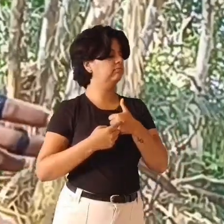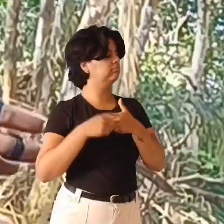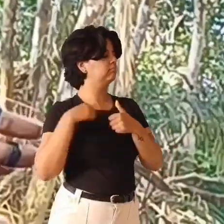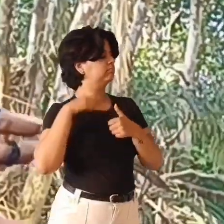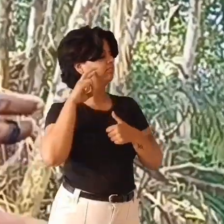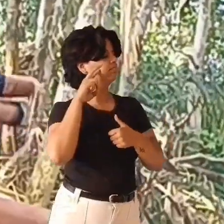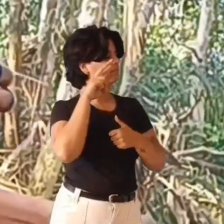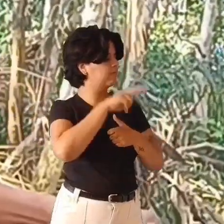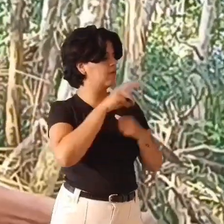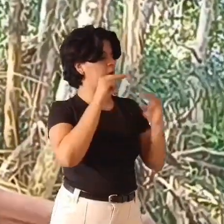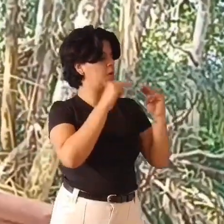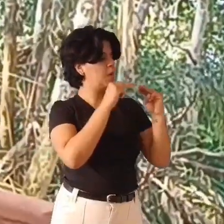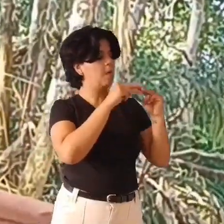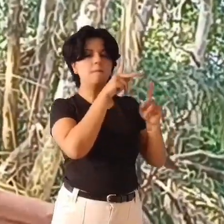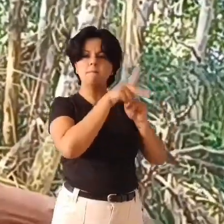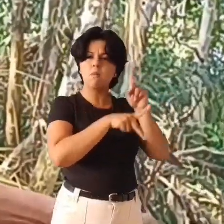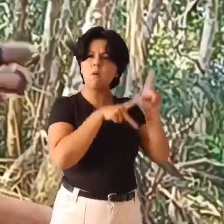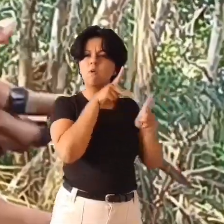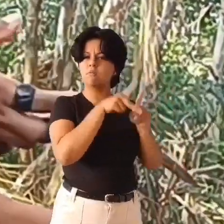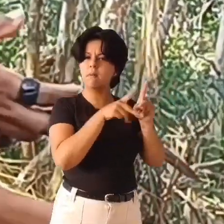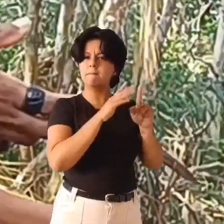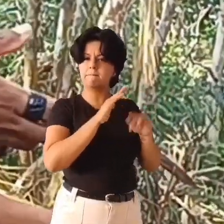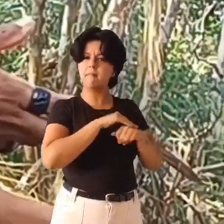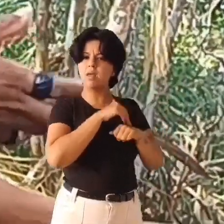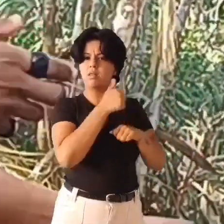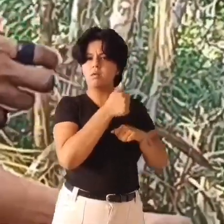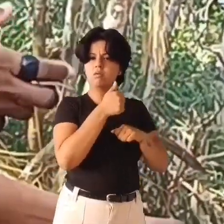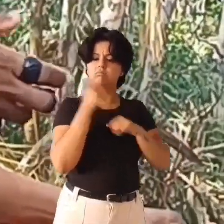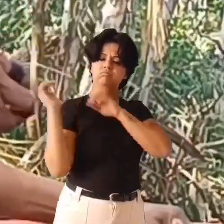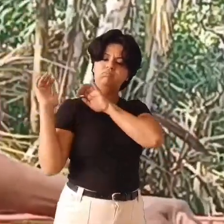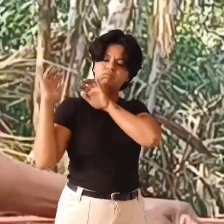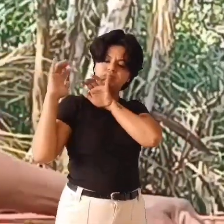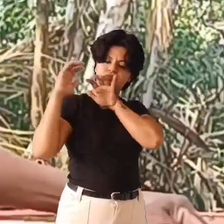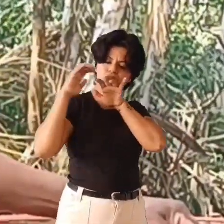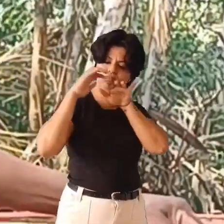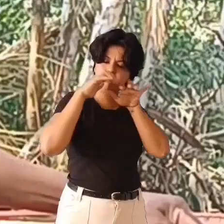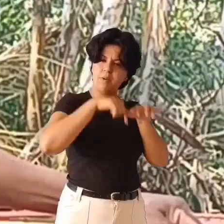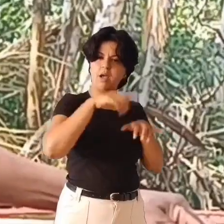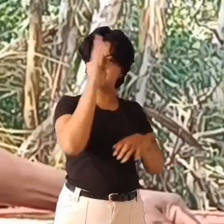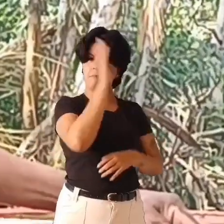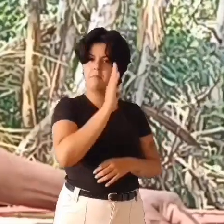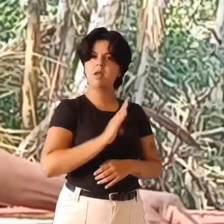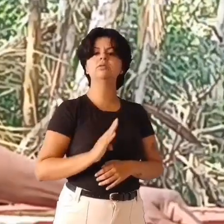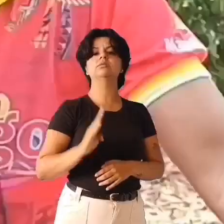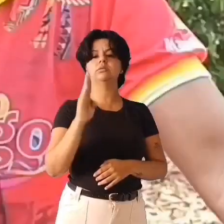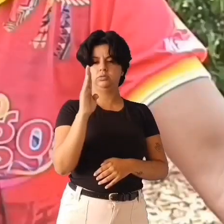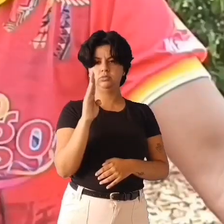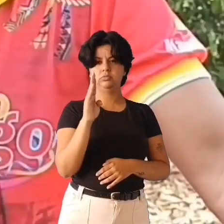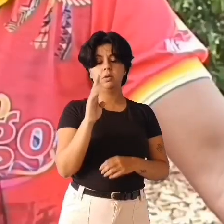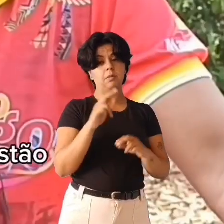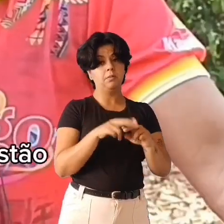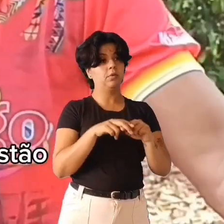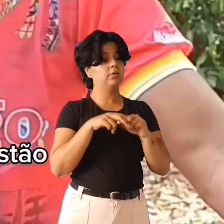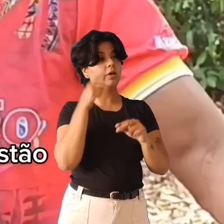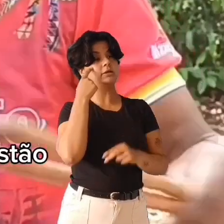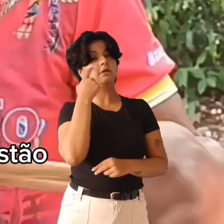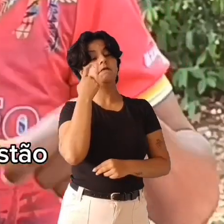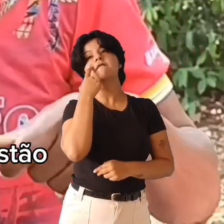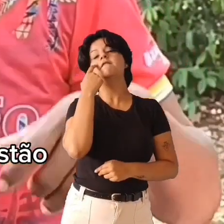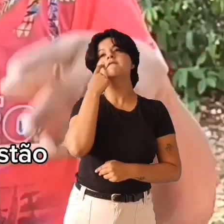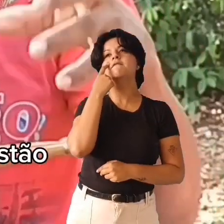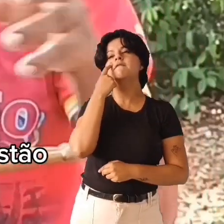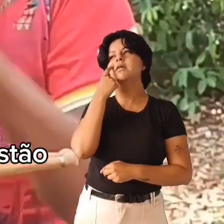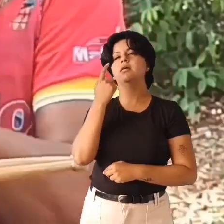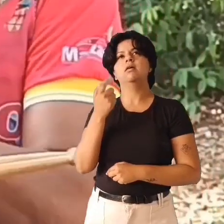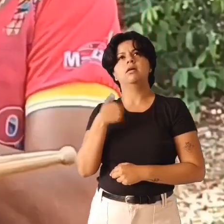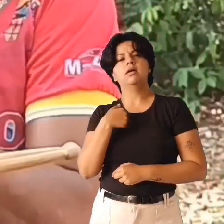as providências para trazer esse povo. Então ele achou melhor trazer esse povo para o Brasil. Só que foi um povo assim, é por isso que a gente vê